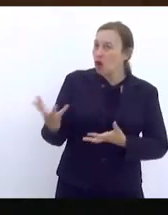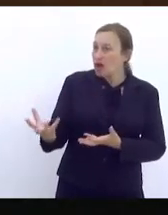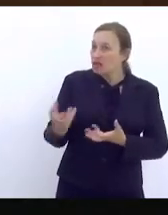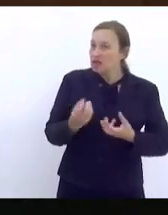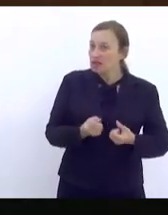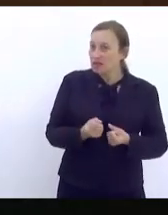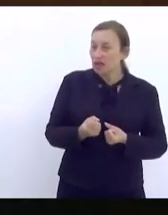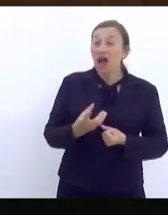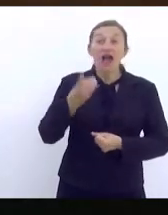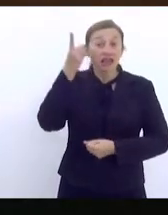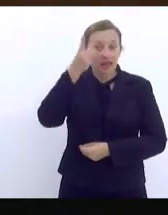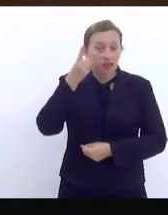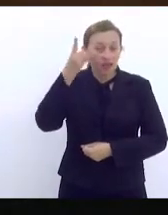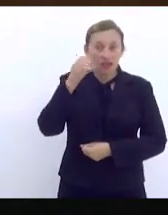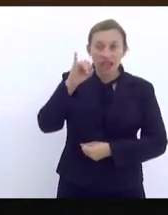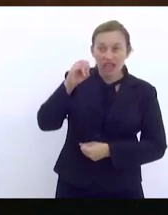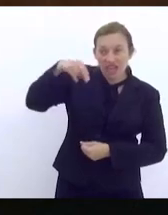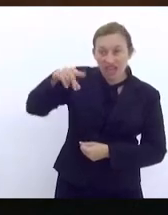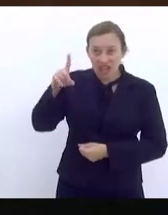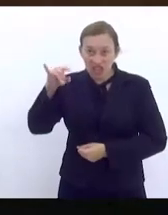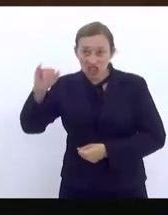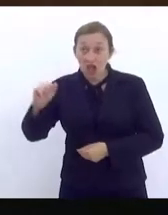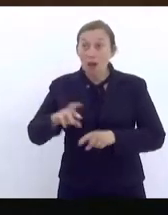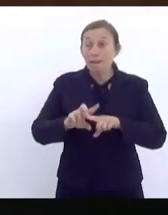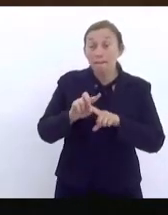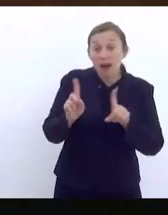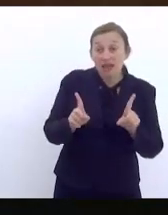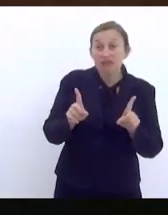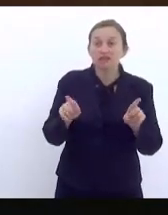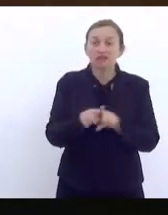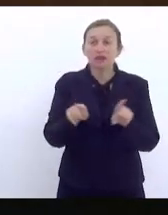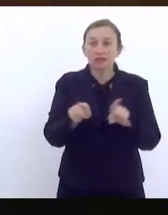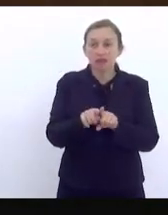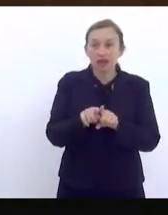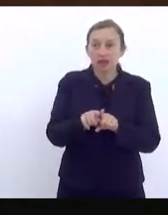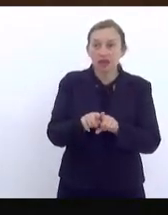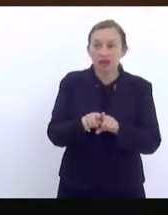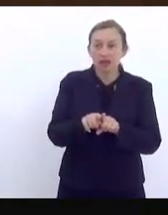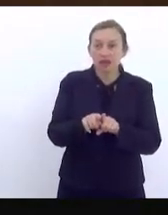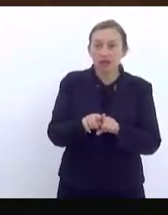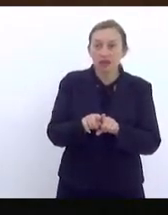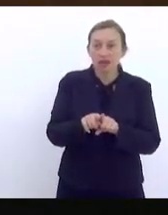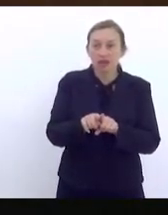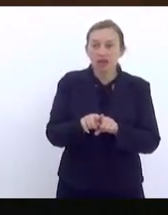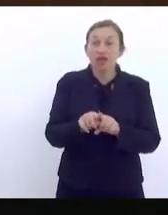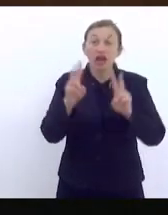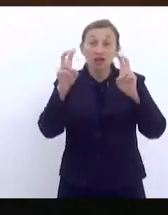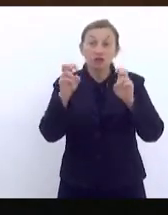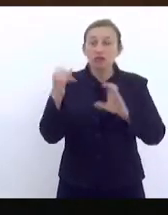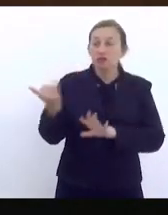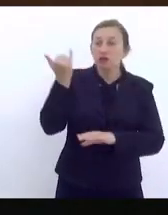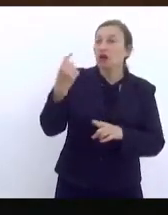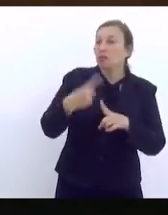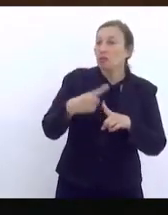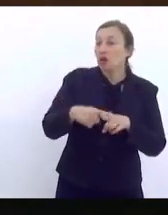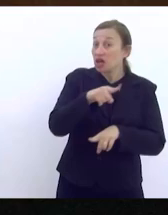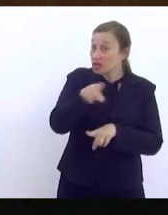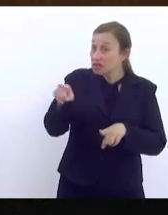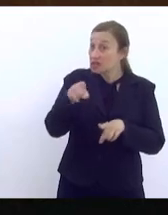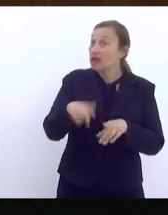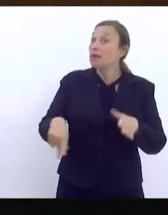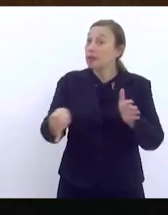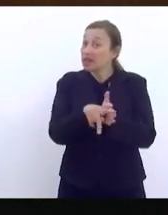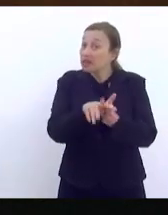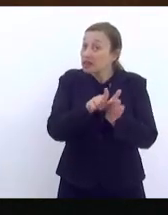a deputada intermedilar mas trazer também elementos que sejam importantes porque isso também faz parte